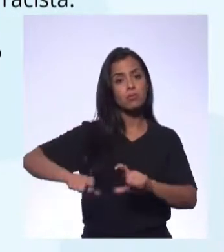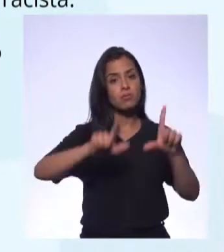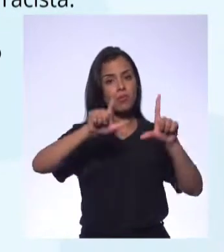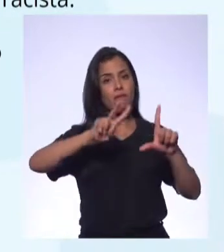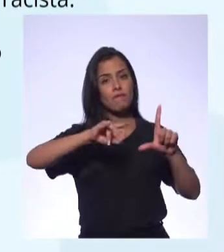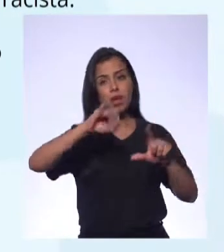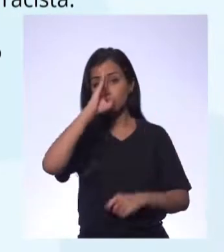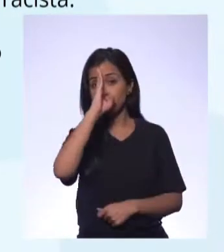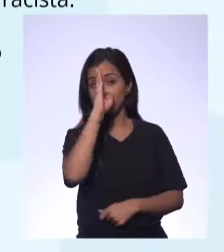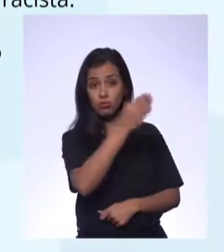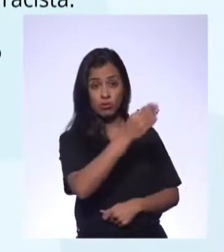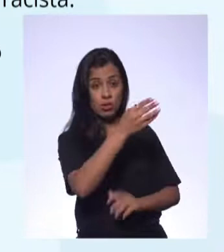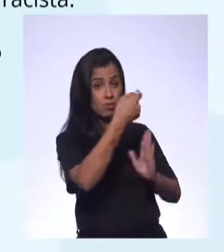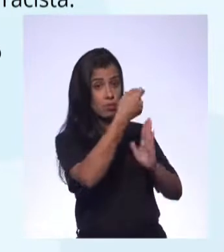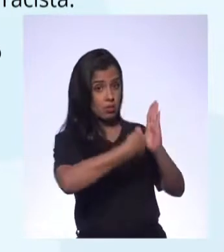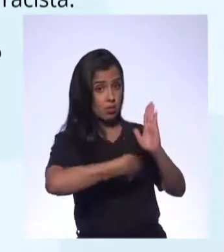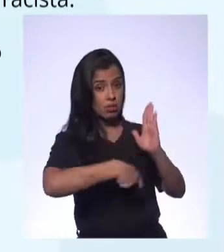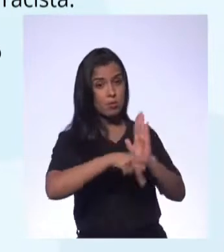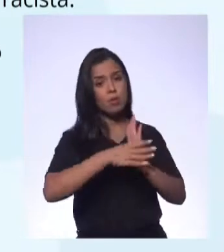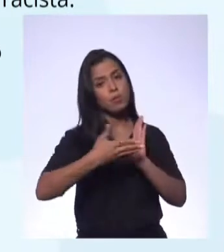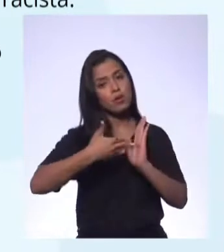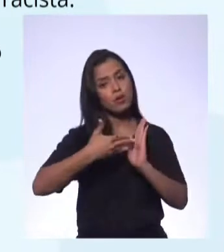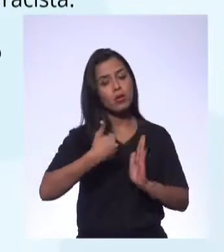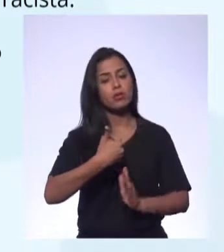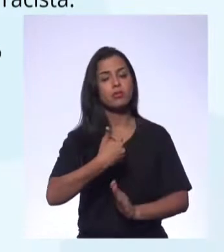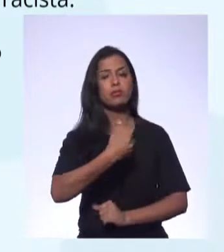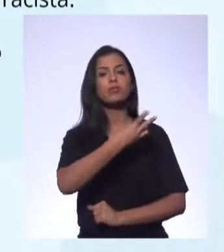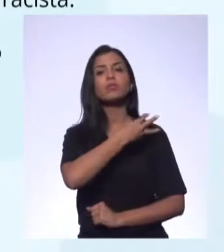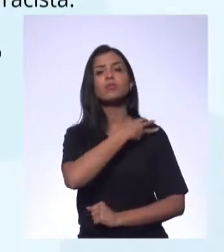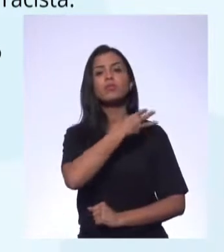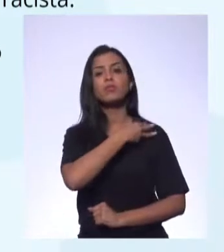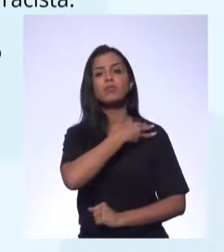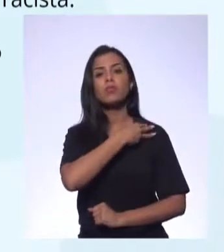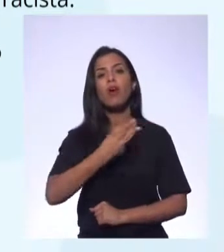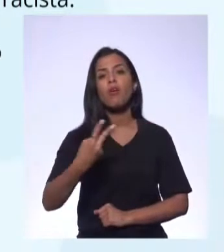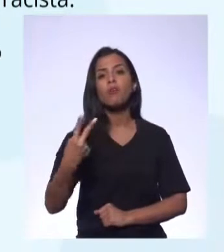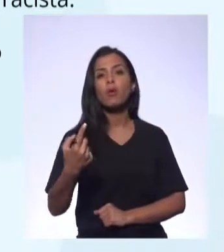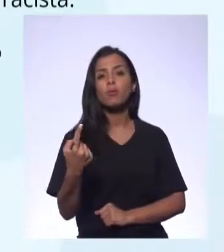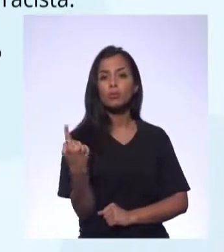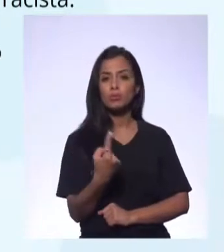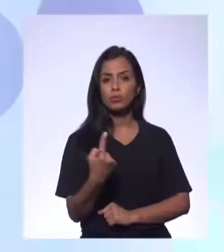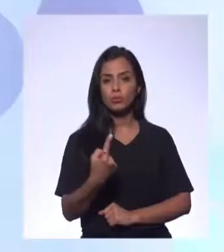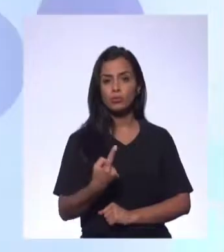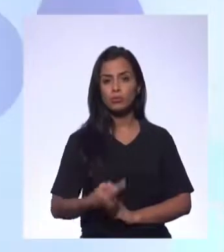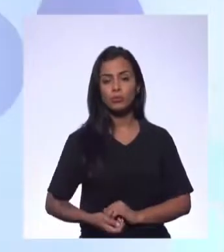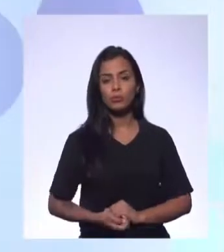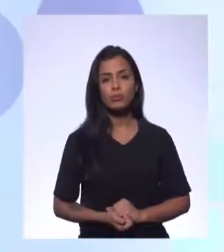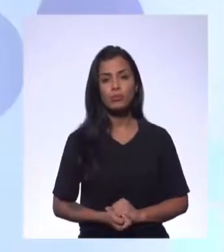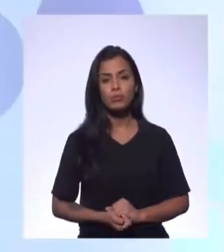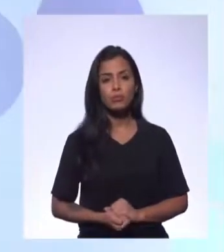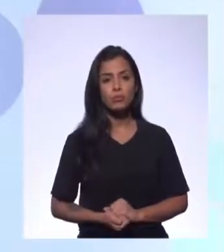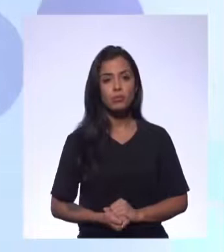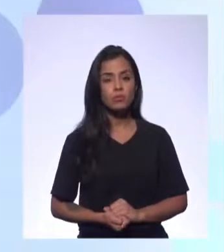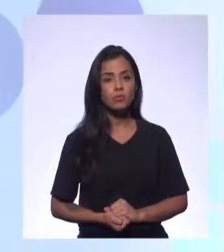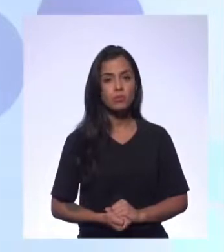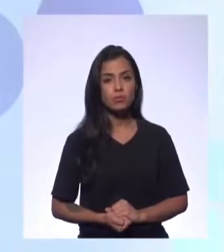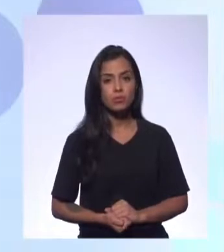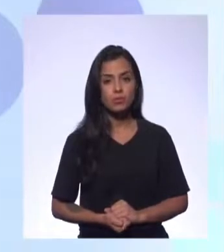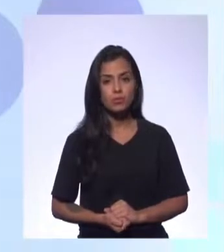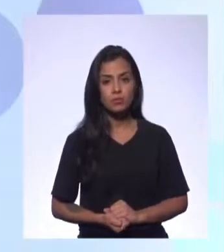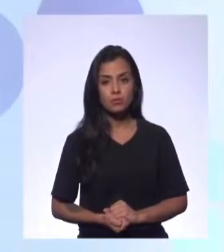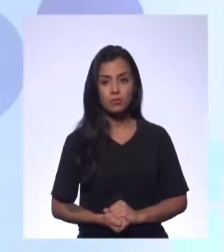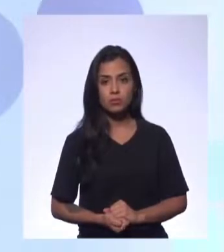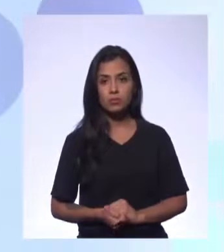te direcionar para o caderno do aluno da terceira série, volume 1. Então, vejam aí, né? A gente